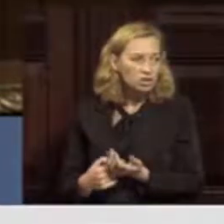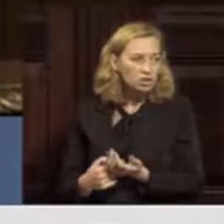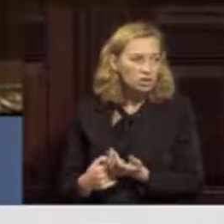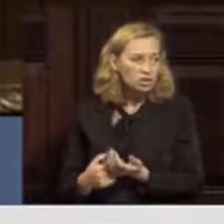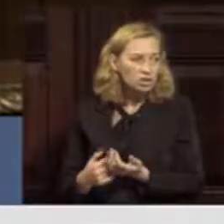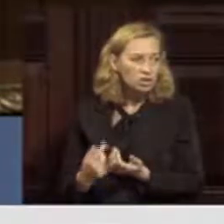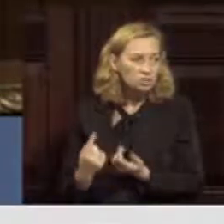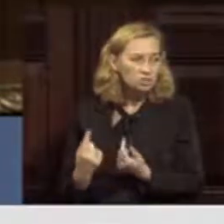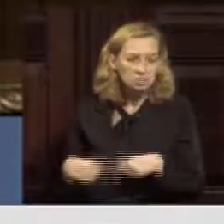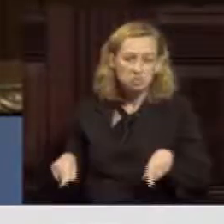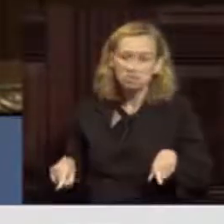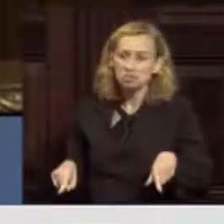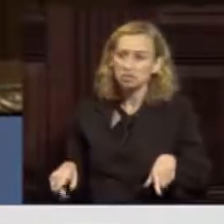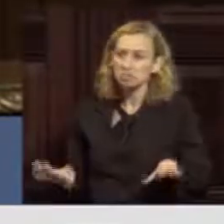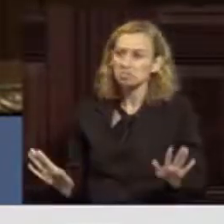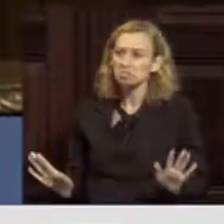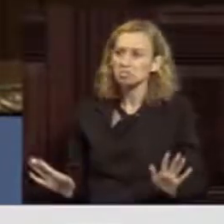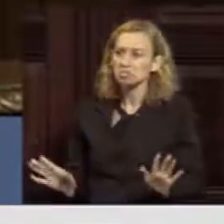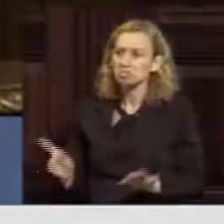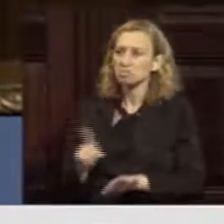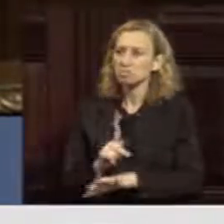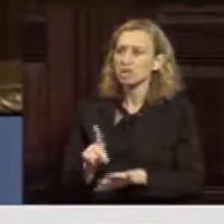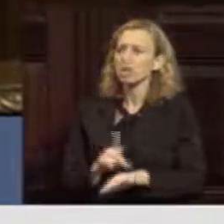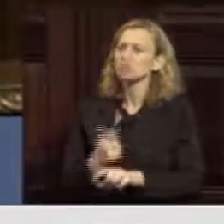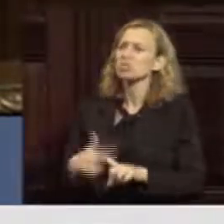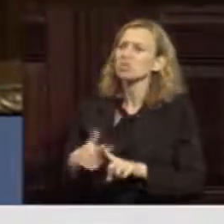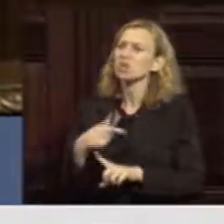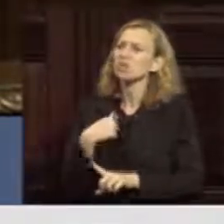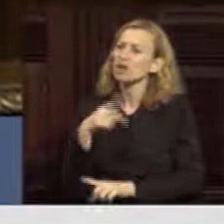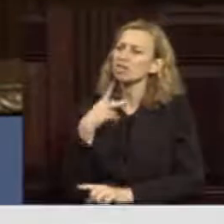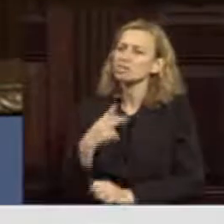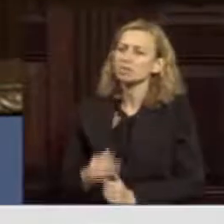por que falo isso, deputado Carlos Osório?